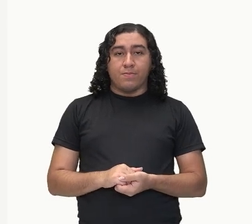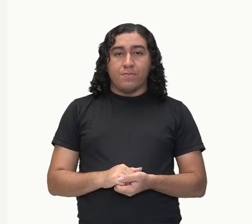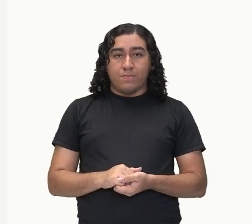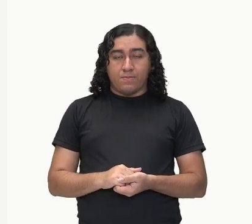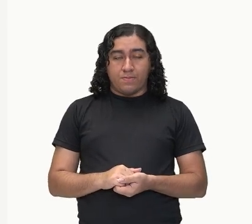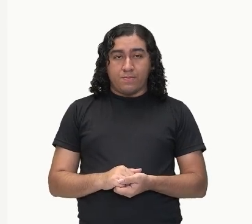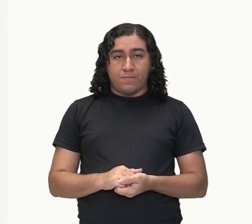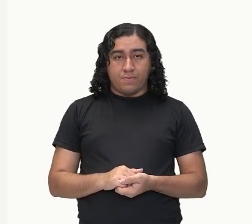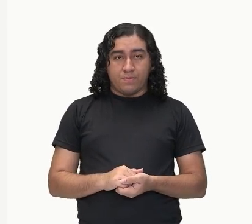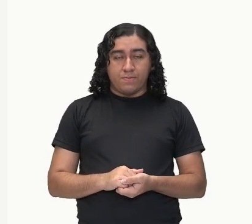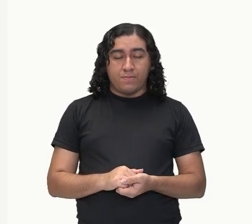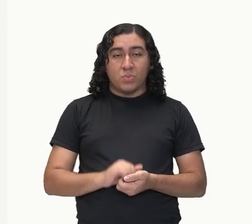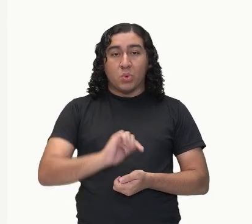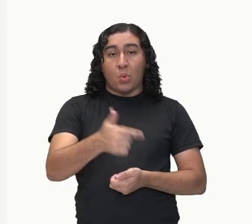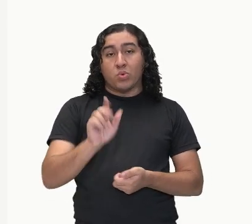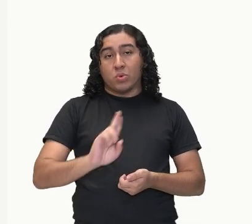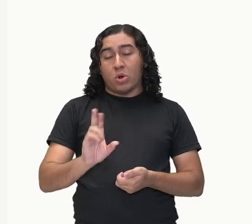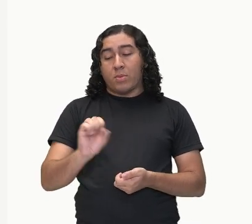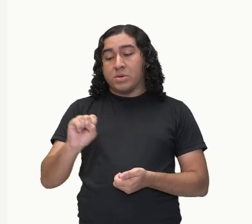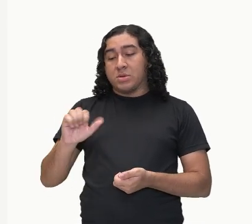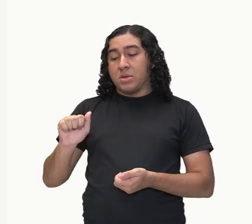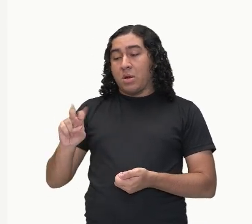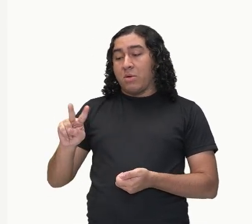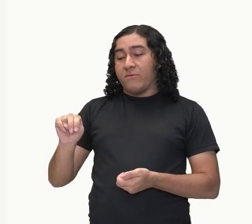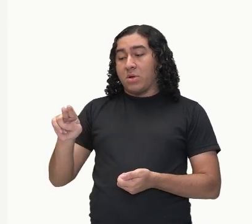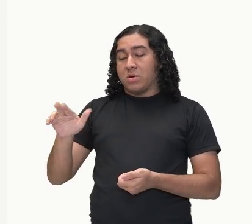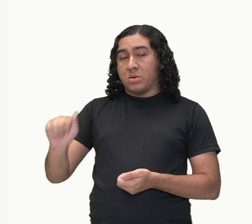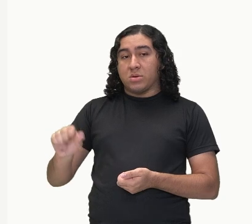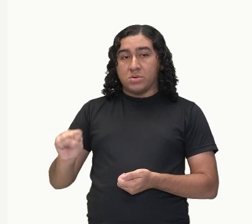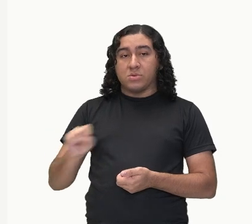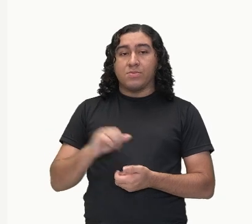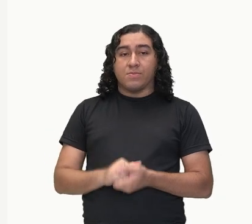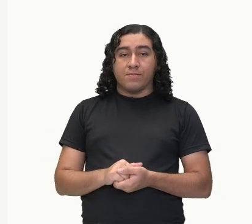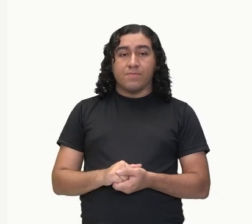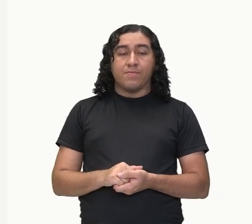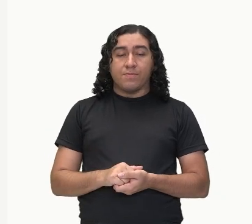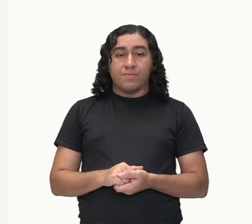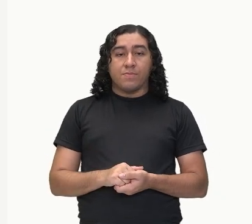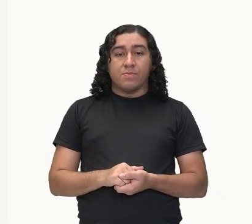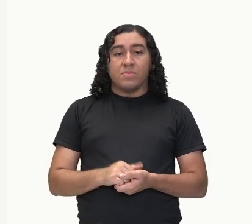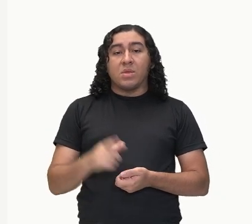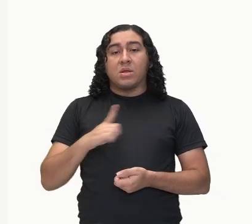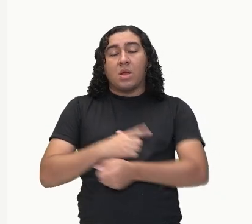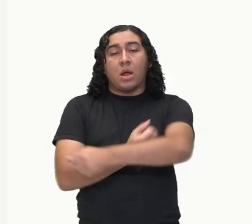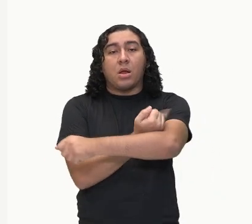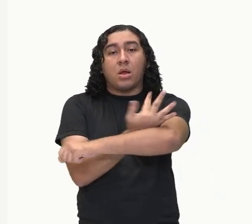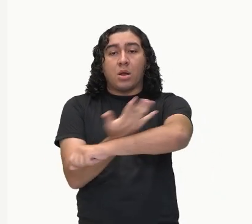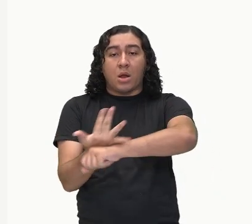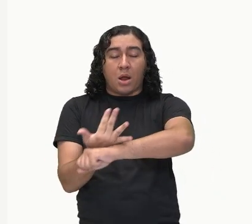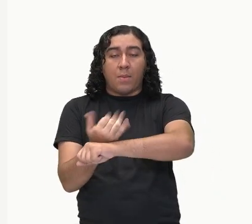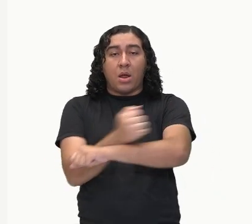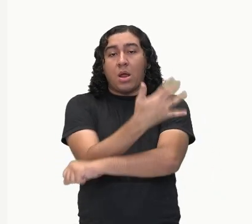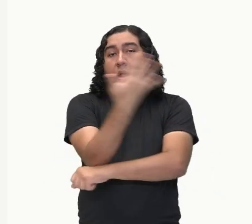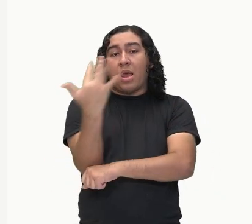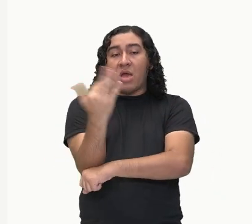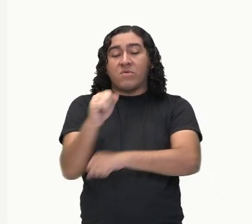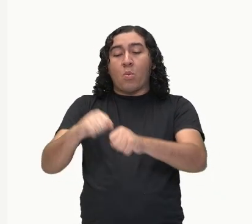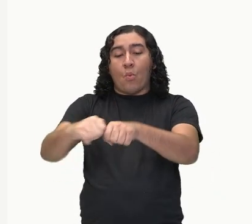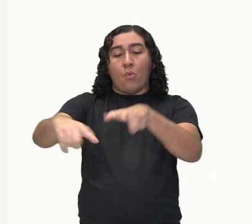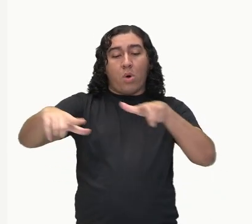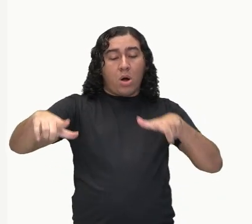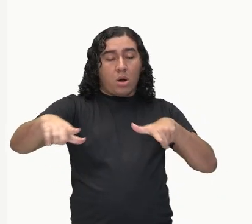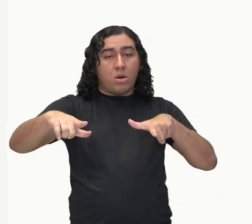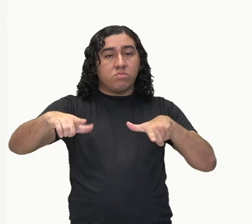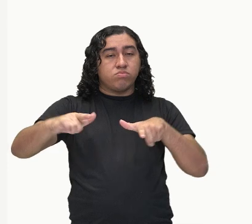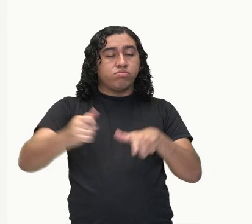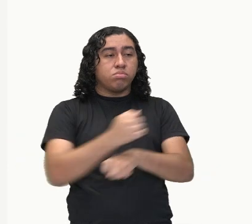um outro tipo de bioma, cuja vegetação vamos ter aí as gramíneas e árvores espaçadas, formando paisagens abertas. Fauna,